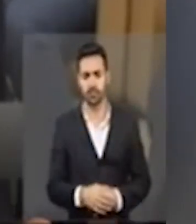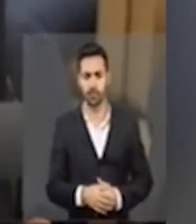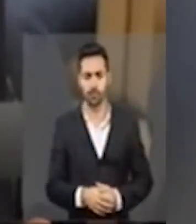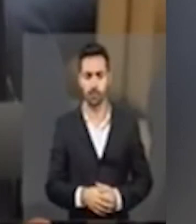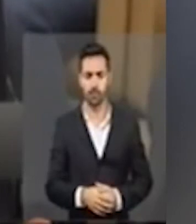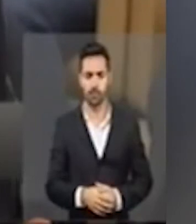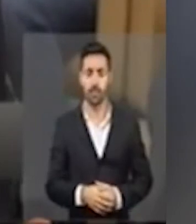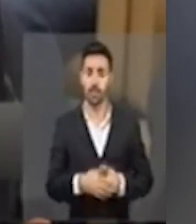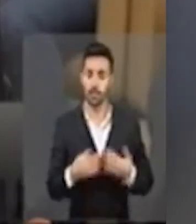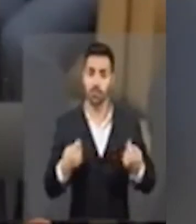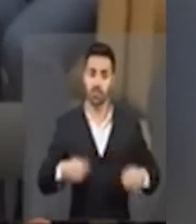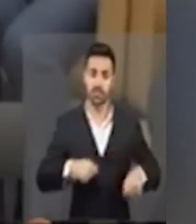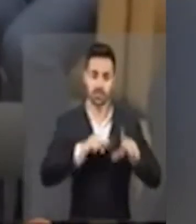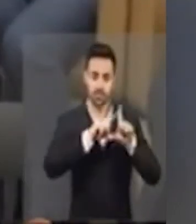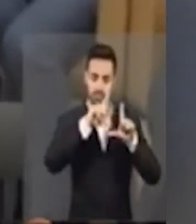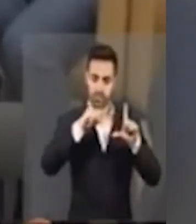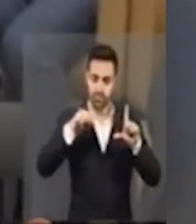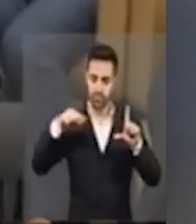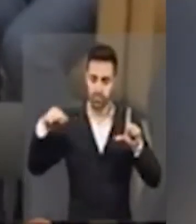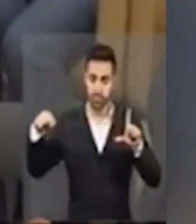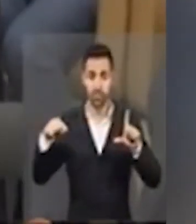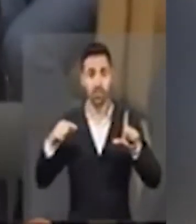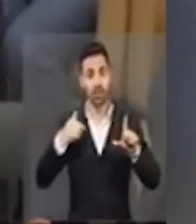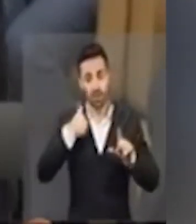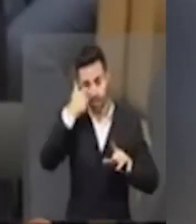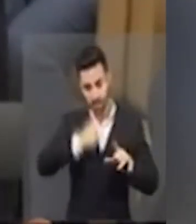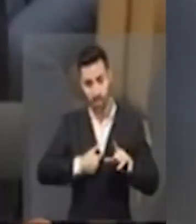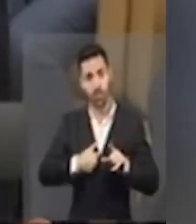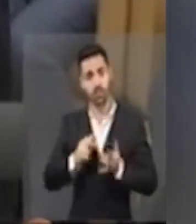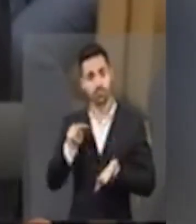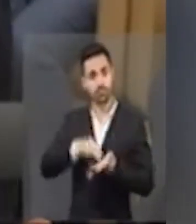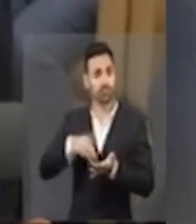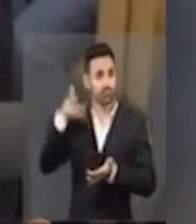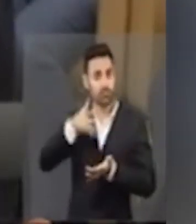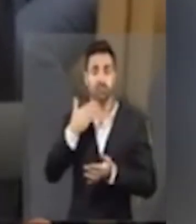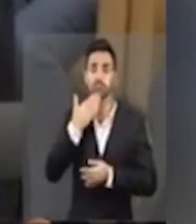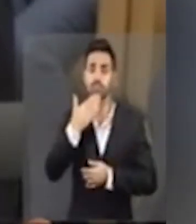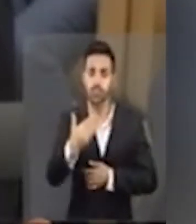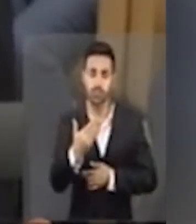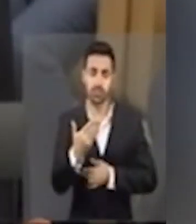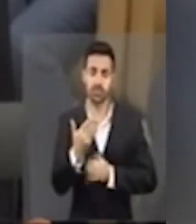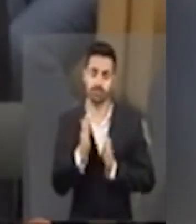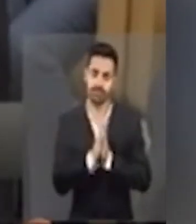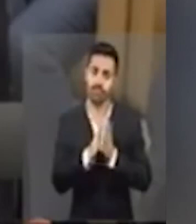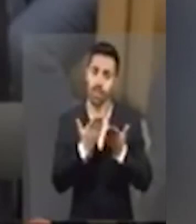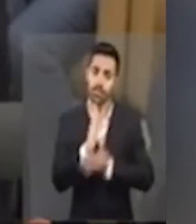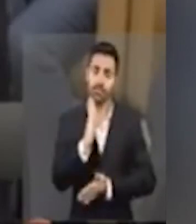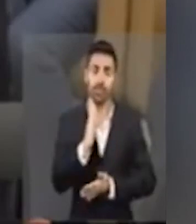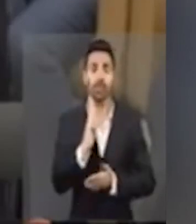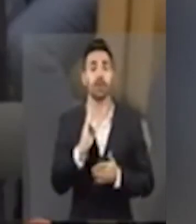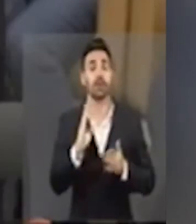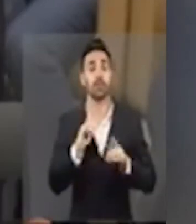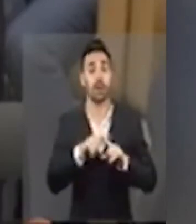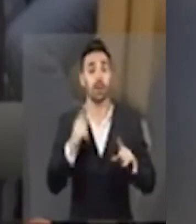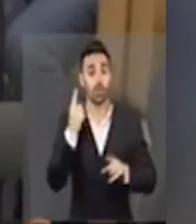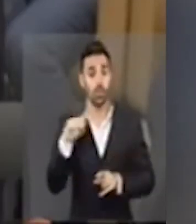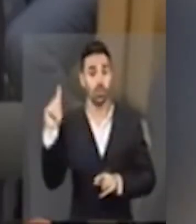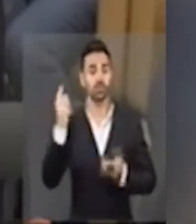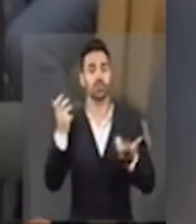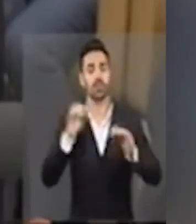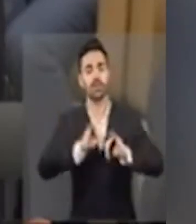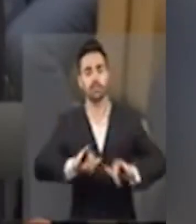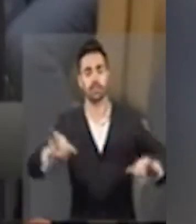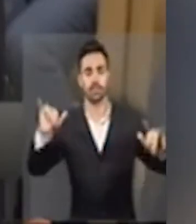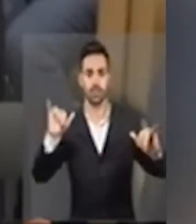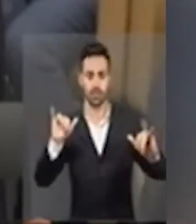que pelo que presenteamos com amigos cure a procedência do pedido e para finalizar mesmo eu queria deixar uma